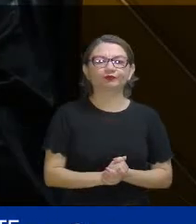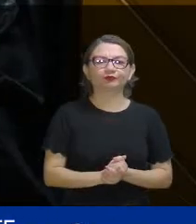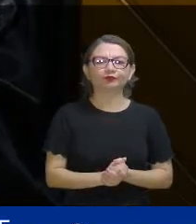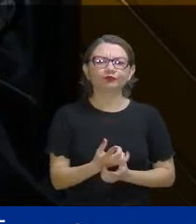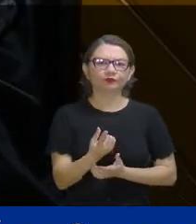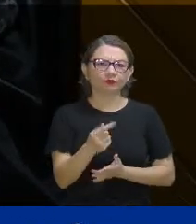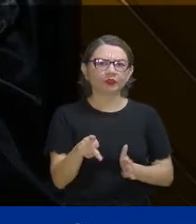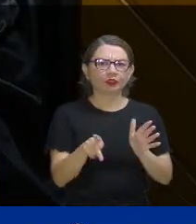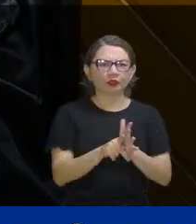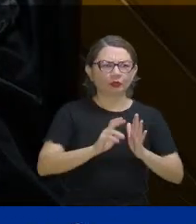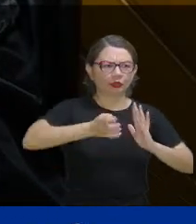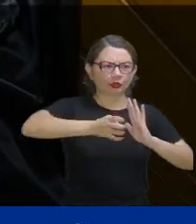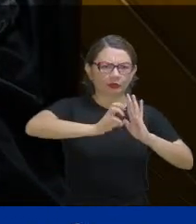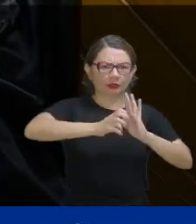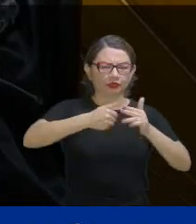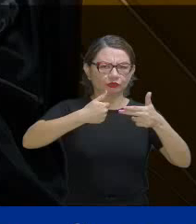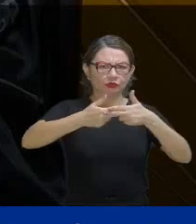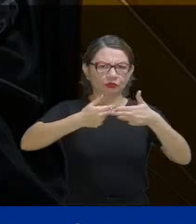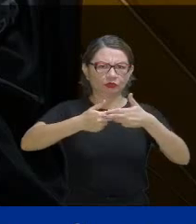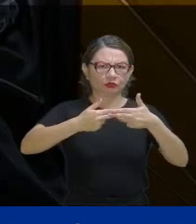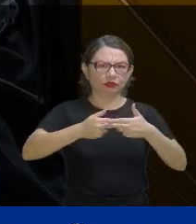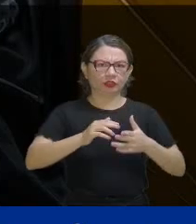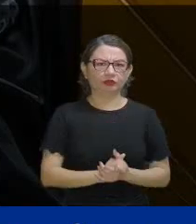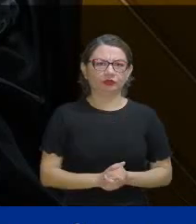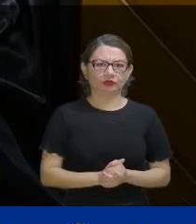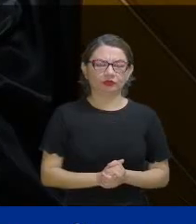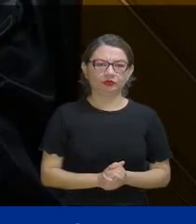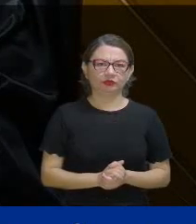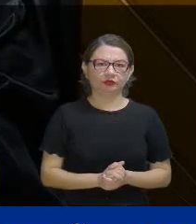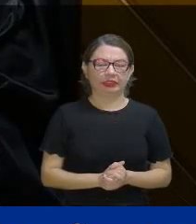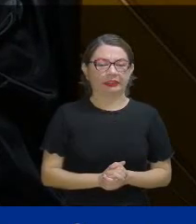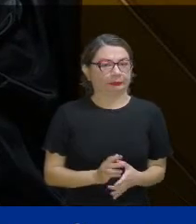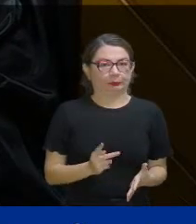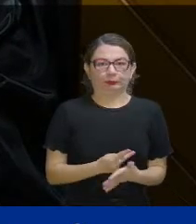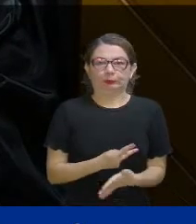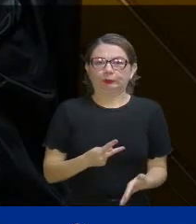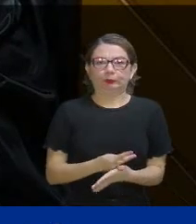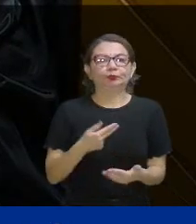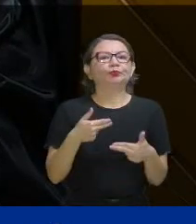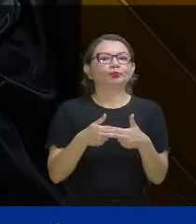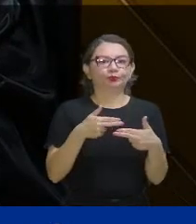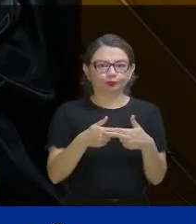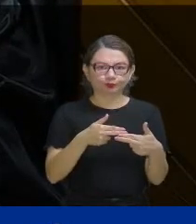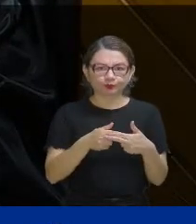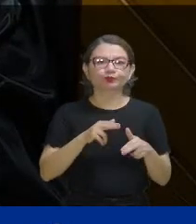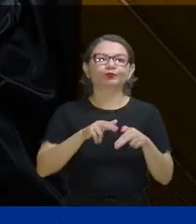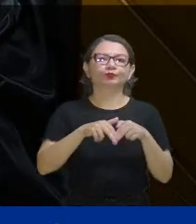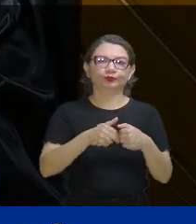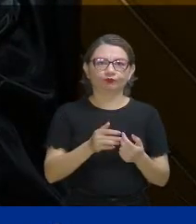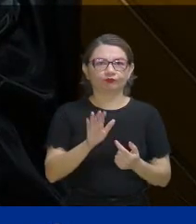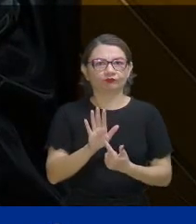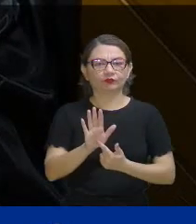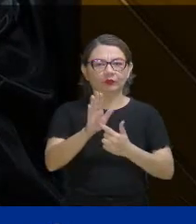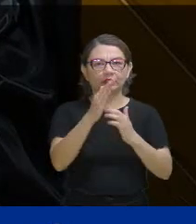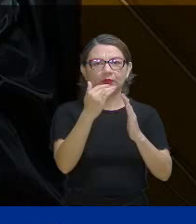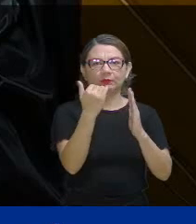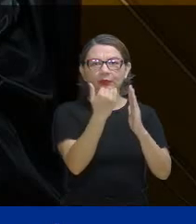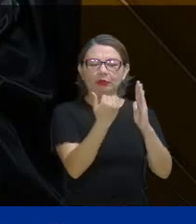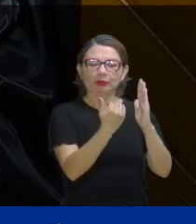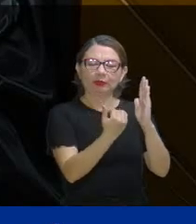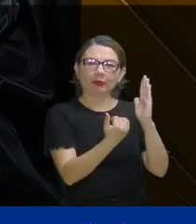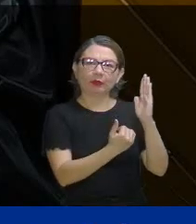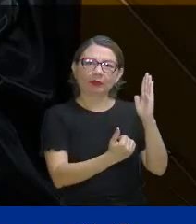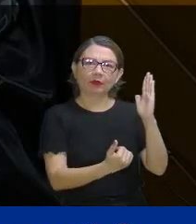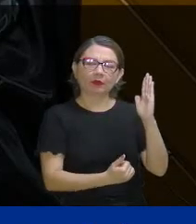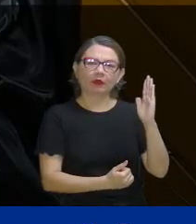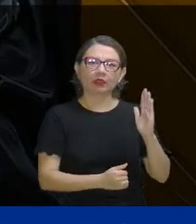aplicado pela agremiação, entretanto, foi integralmente negligenciado, conforme se depreende do demonstrativo de utilização dos